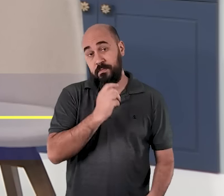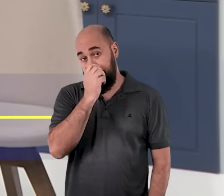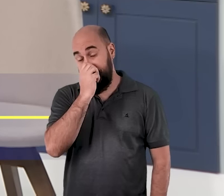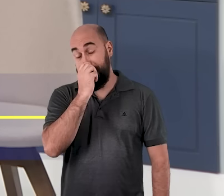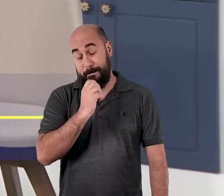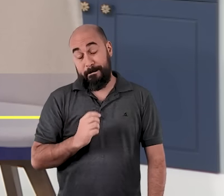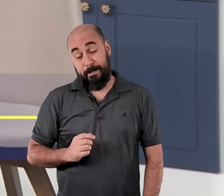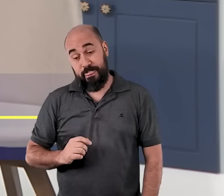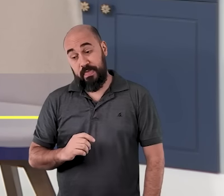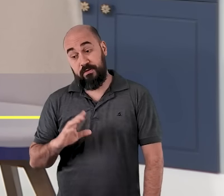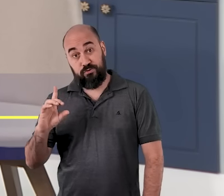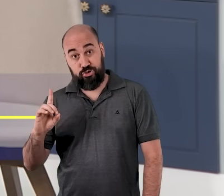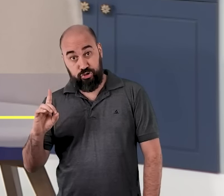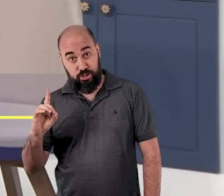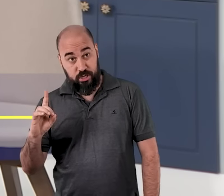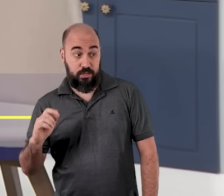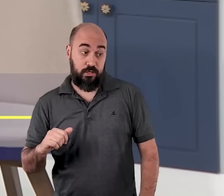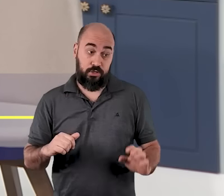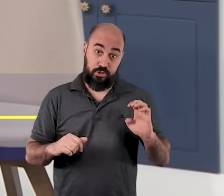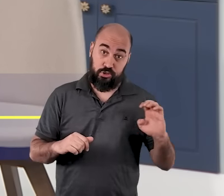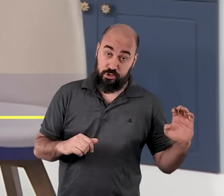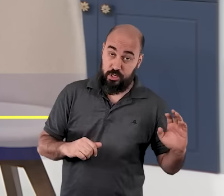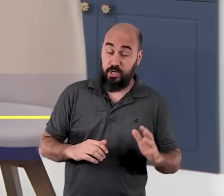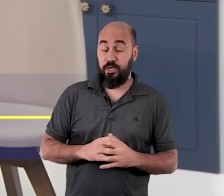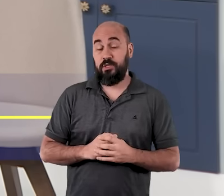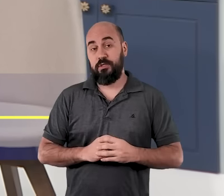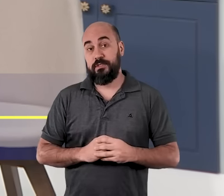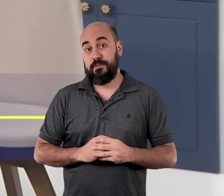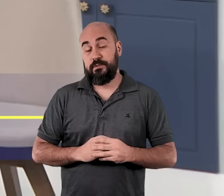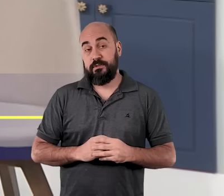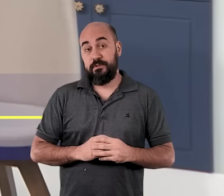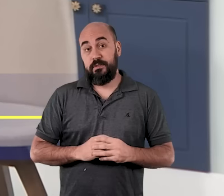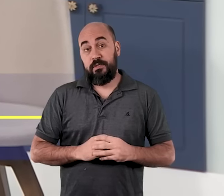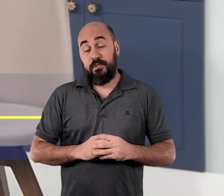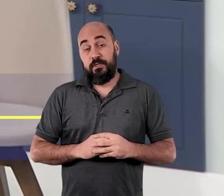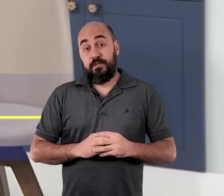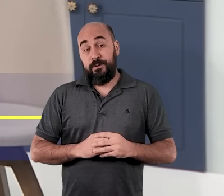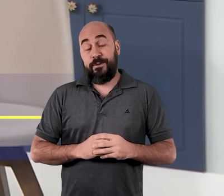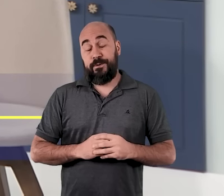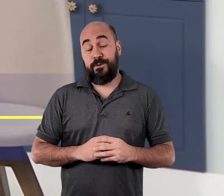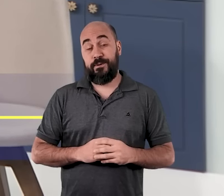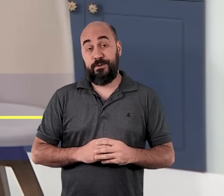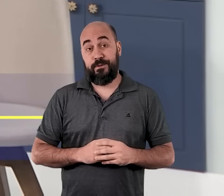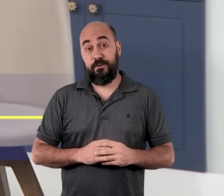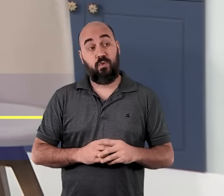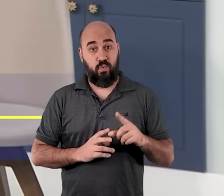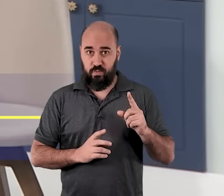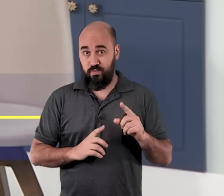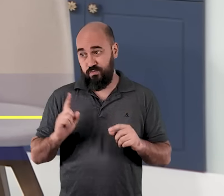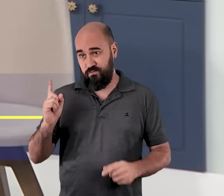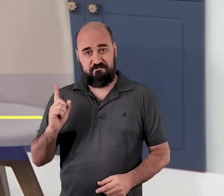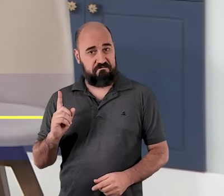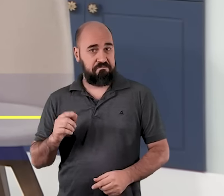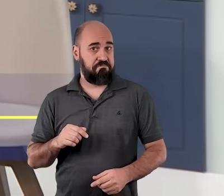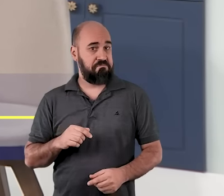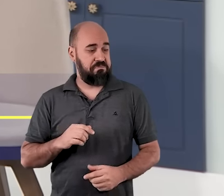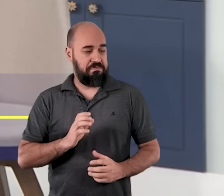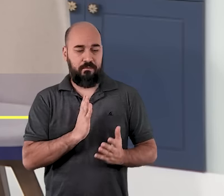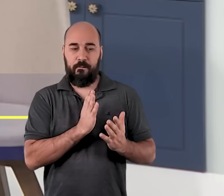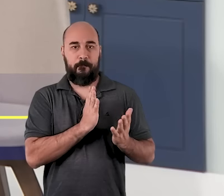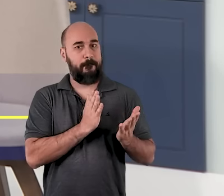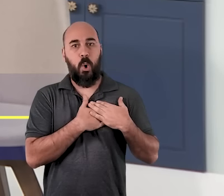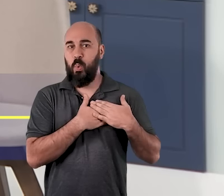uma diferença crucial. Um deles estava com o coração totalmente fechado para Deus.